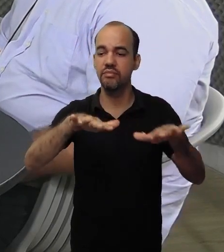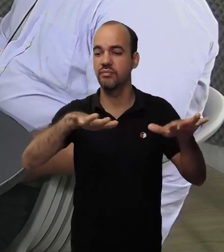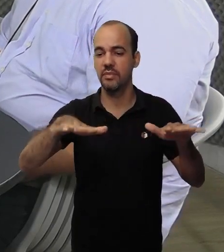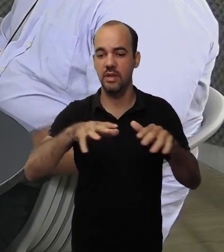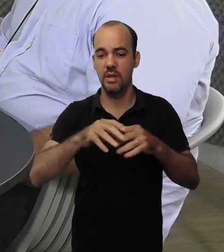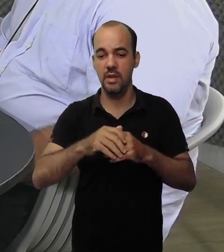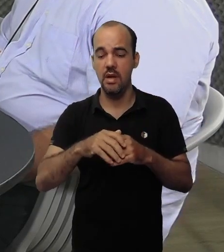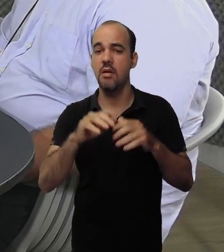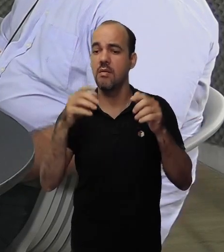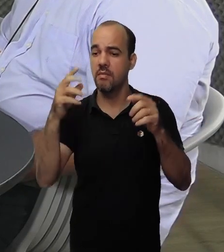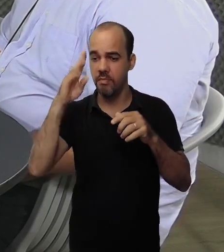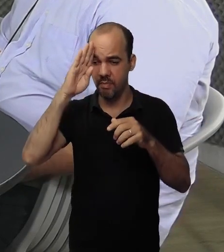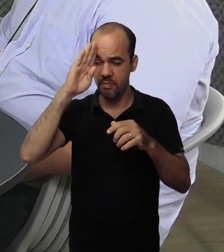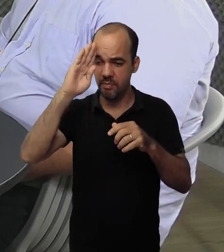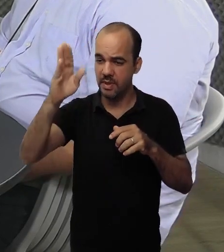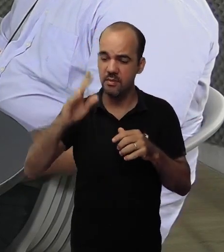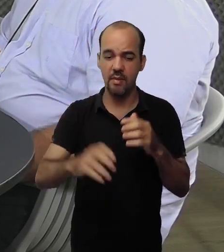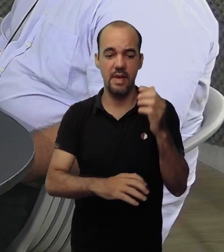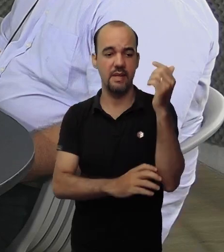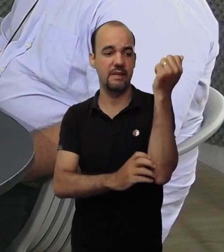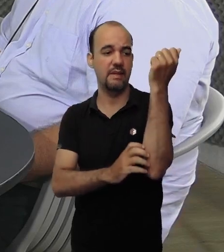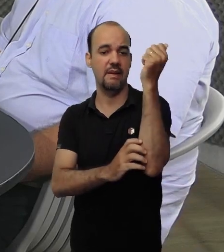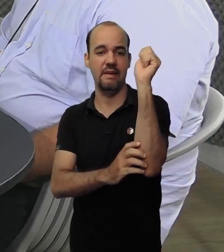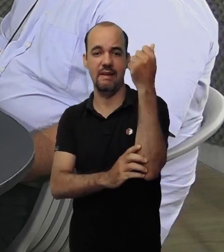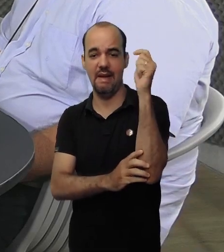GRE Metronorte, na qual o senhor faz parte?